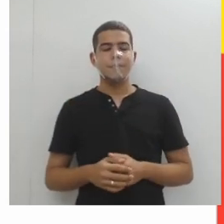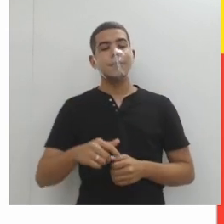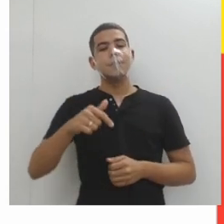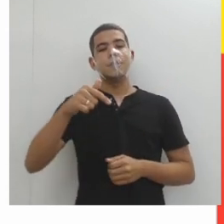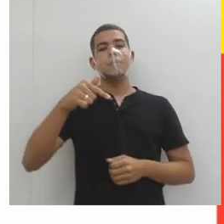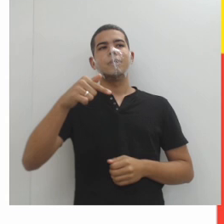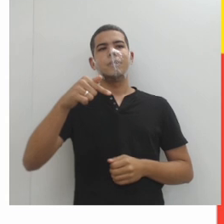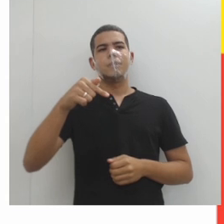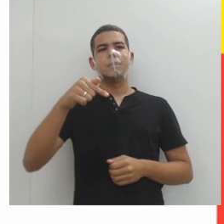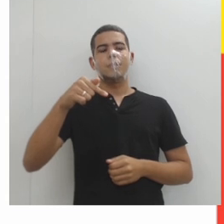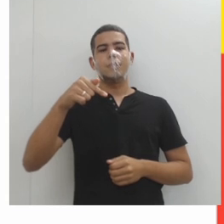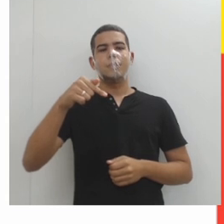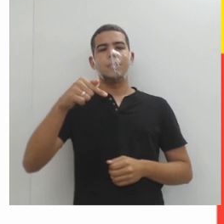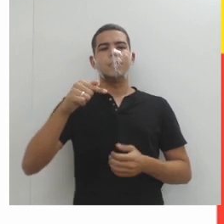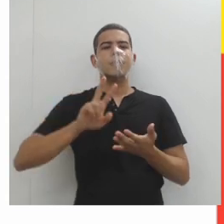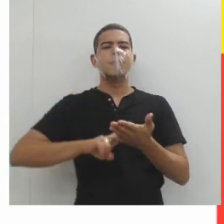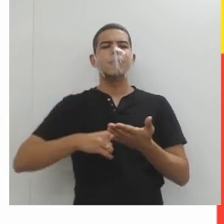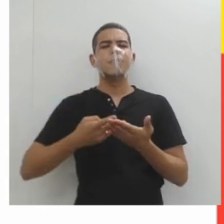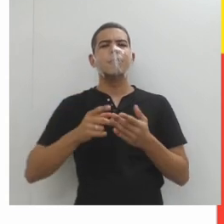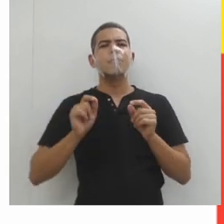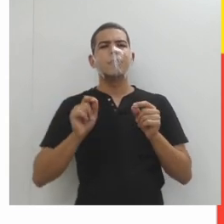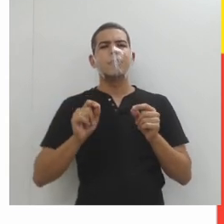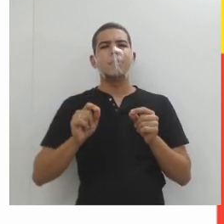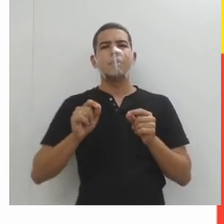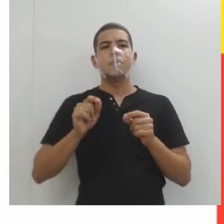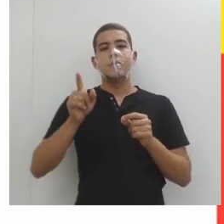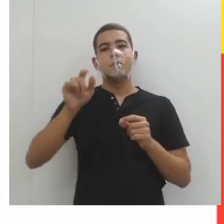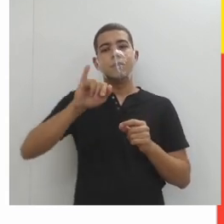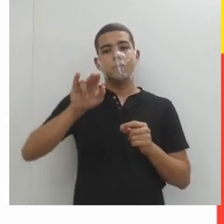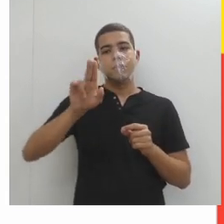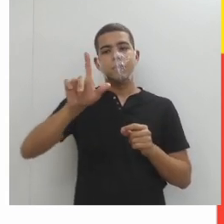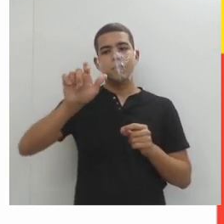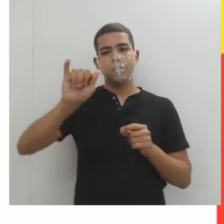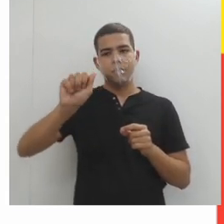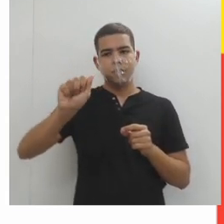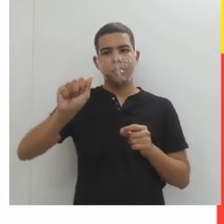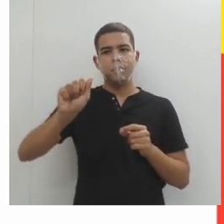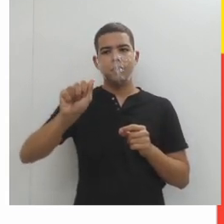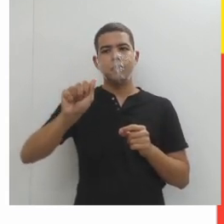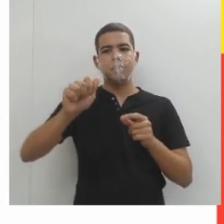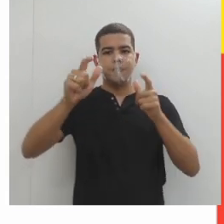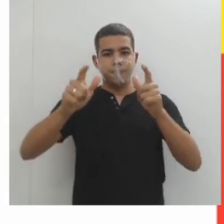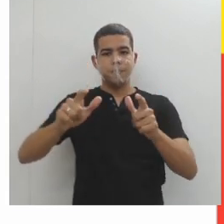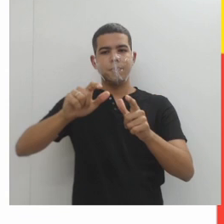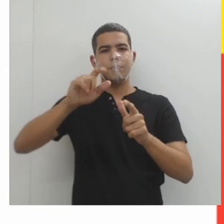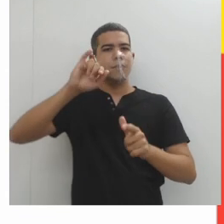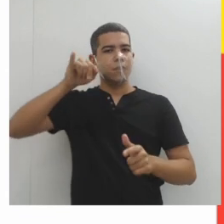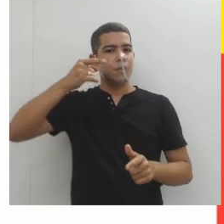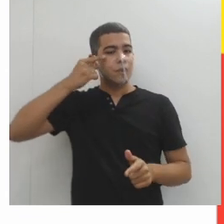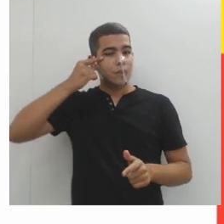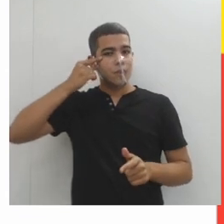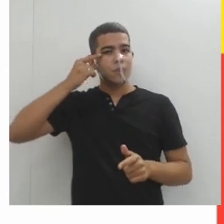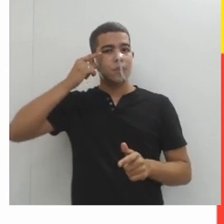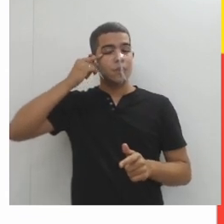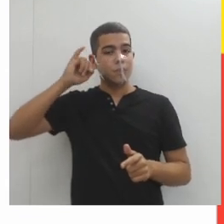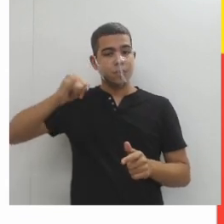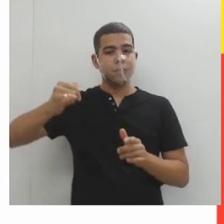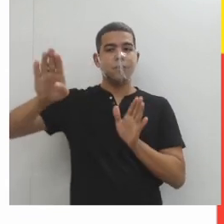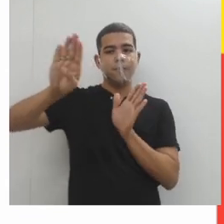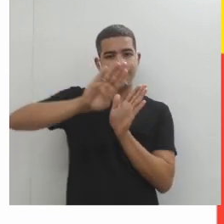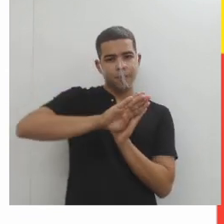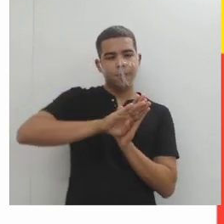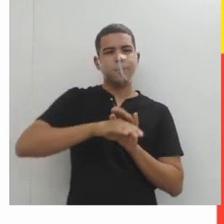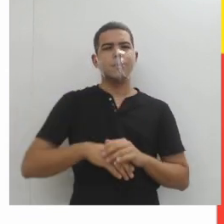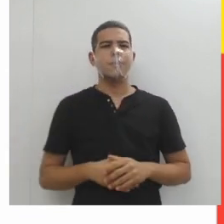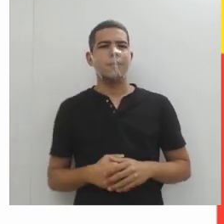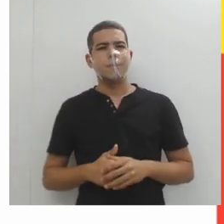Japan. A Júlia, ela chegou do Japão. Eu quero transformar isso em uma interrogativa. Então, como é que eu faço? Pego o verbo auxiliar e